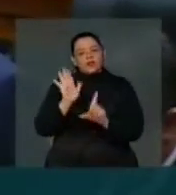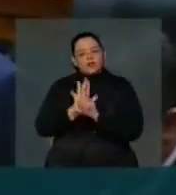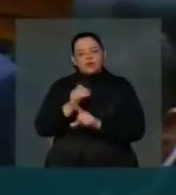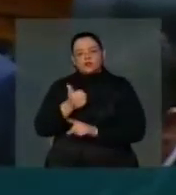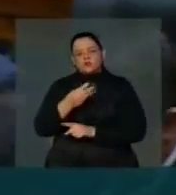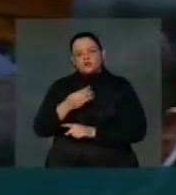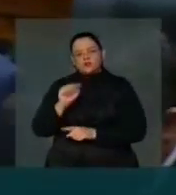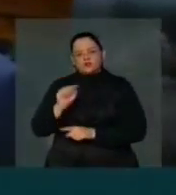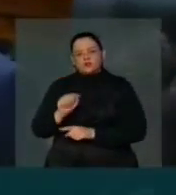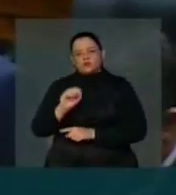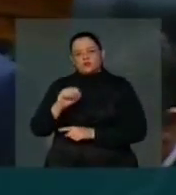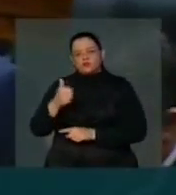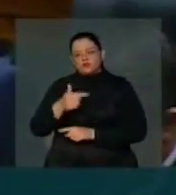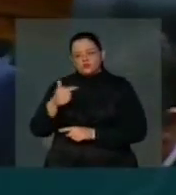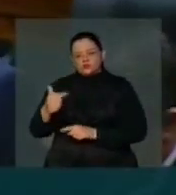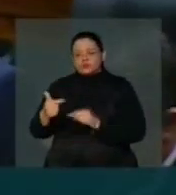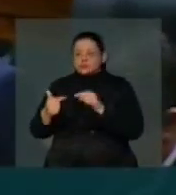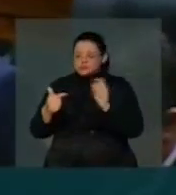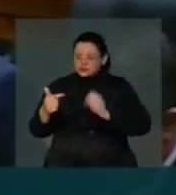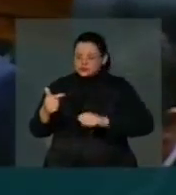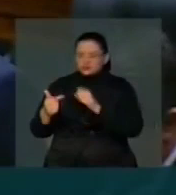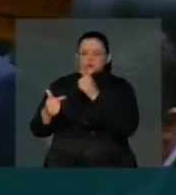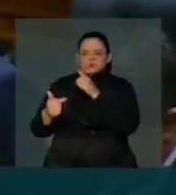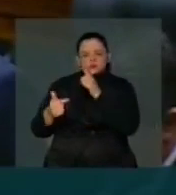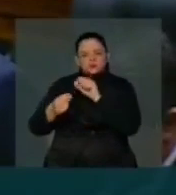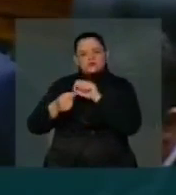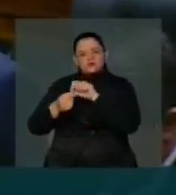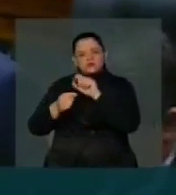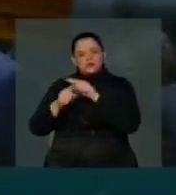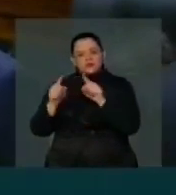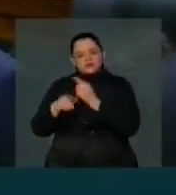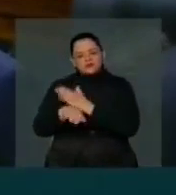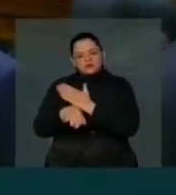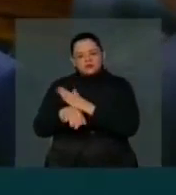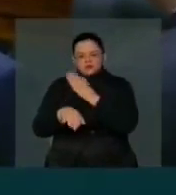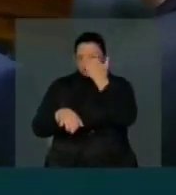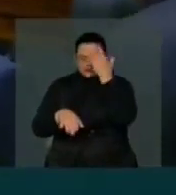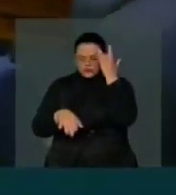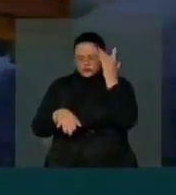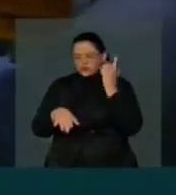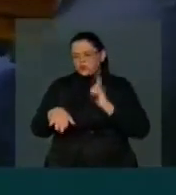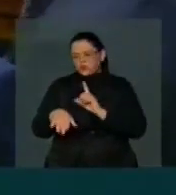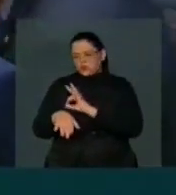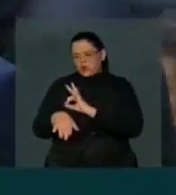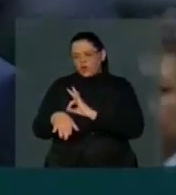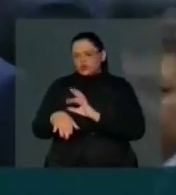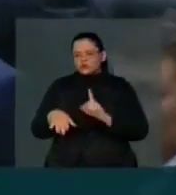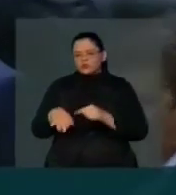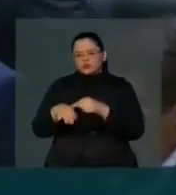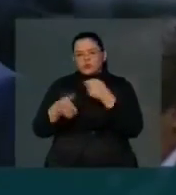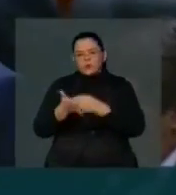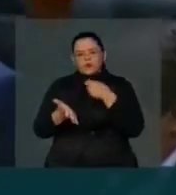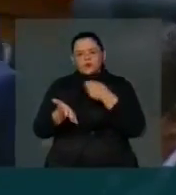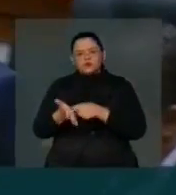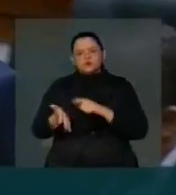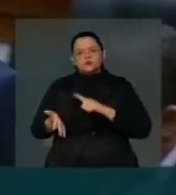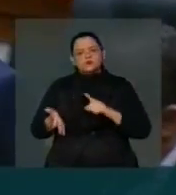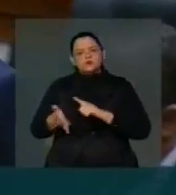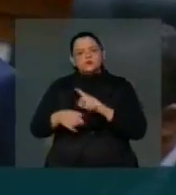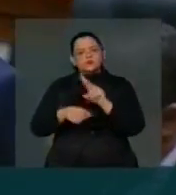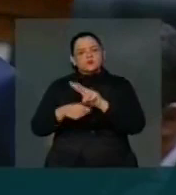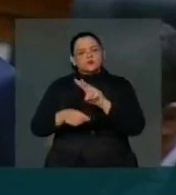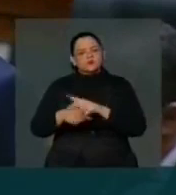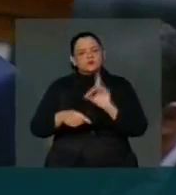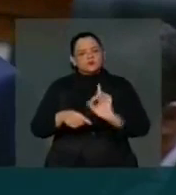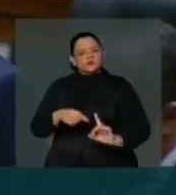ser executada com guardas municipais qualificadas, que agora têm a obrigatoriedade de preservar vidas, garantir os direitos